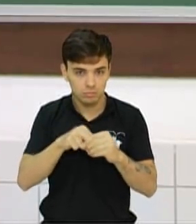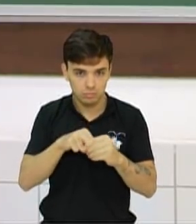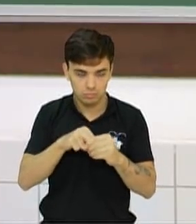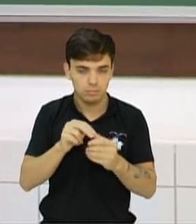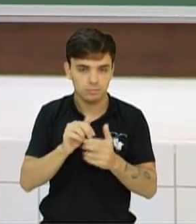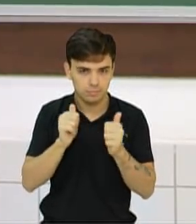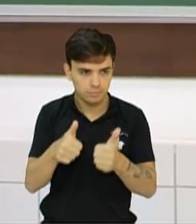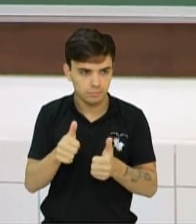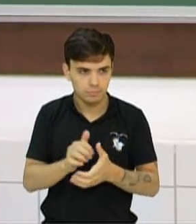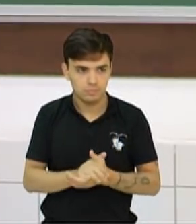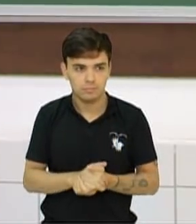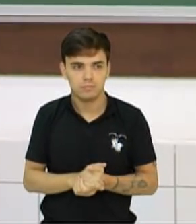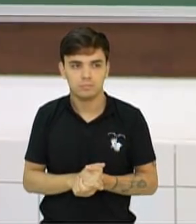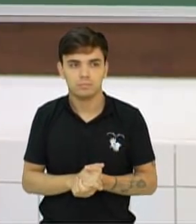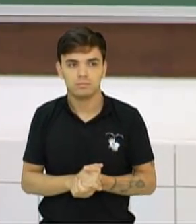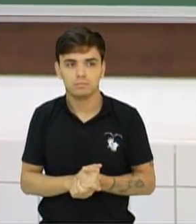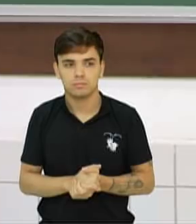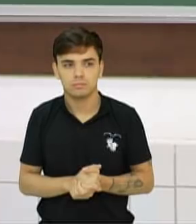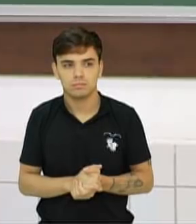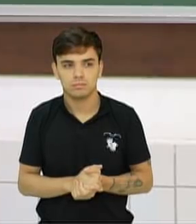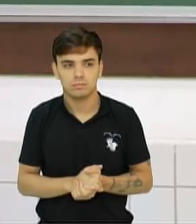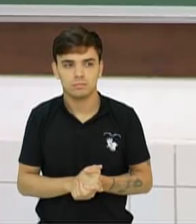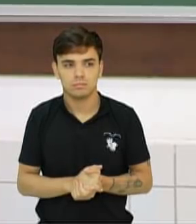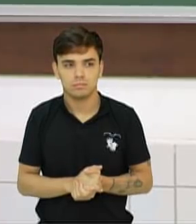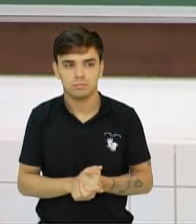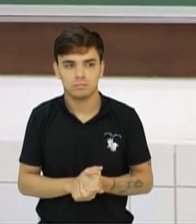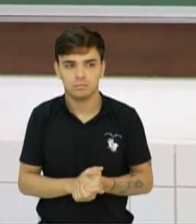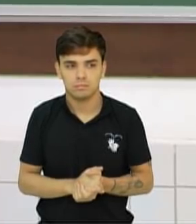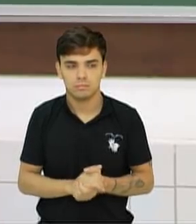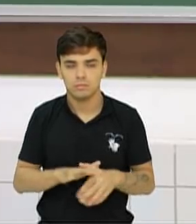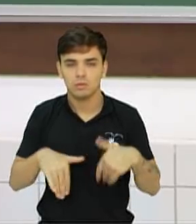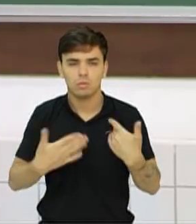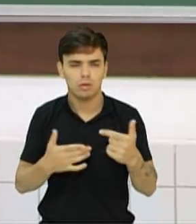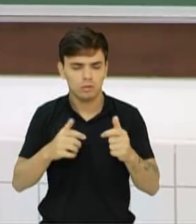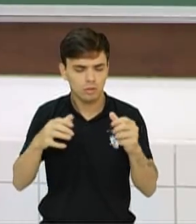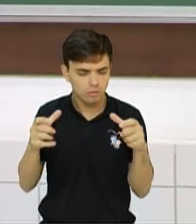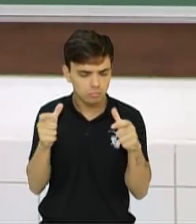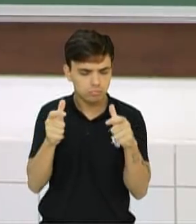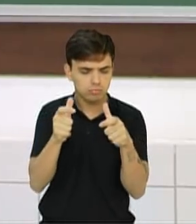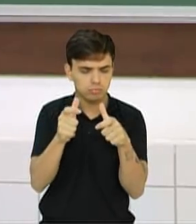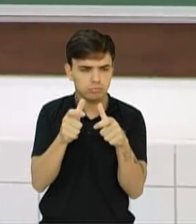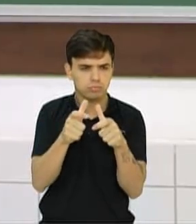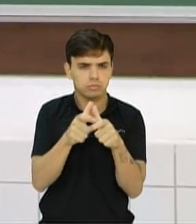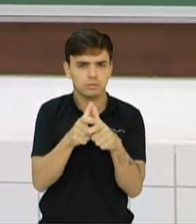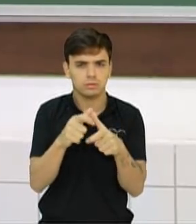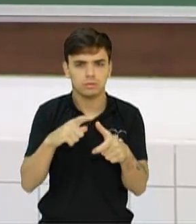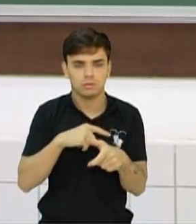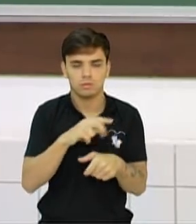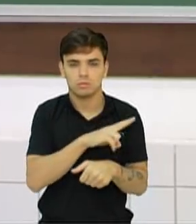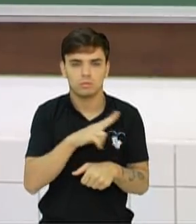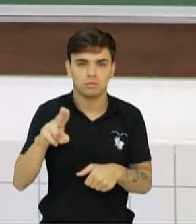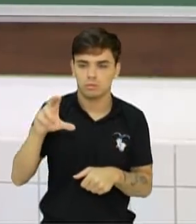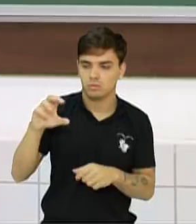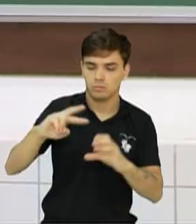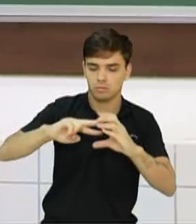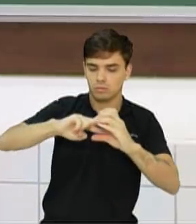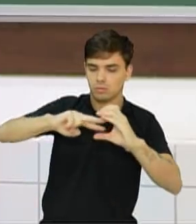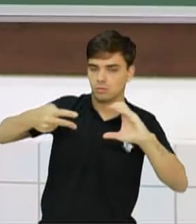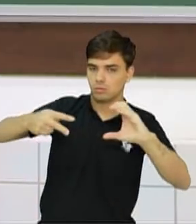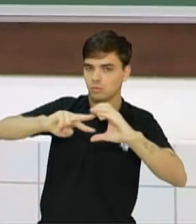núcleo, beleza? Quando ele se condensa desse jeito, ele vai formar uma unidade chamada